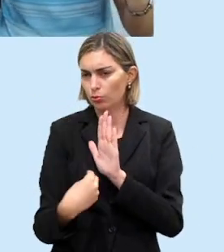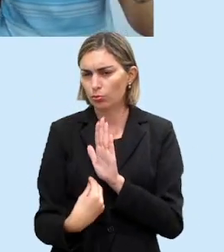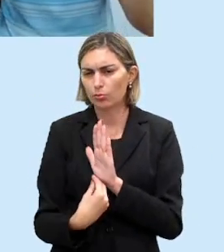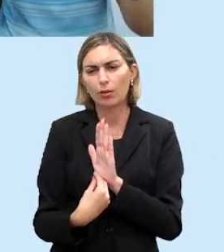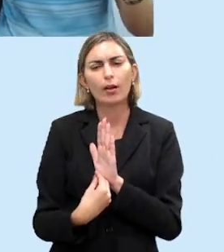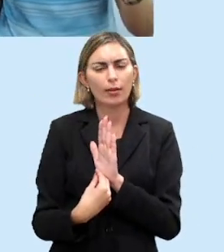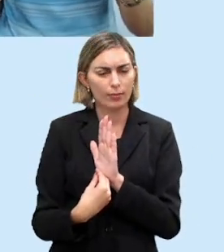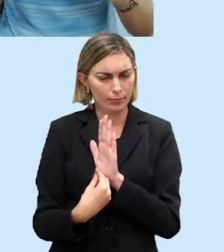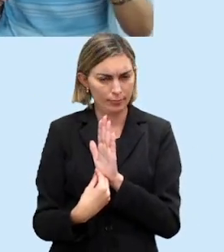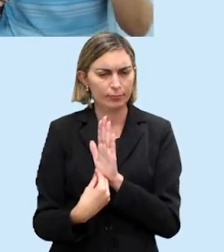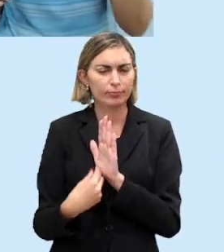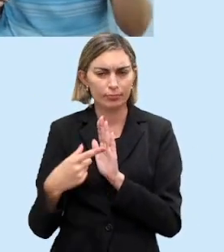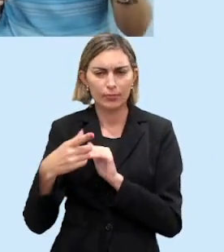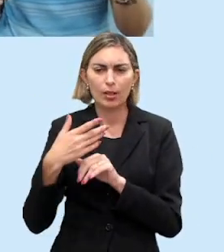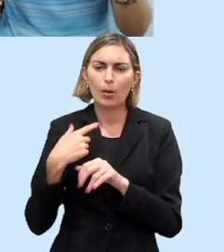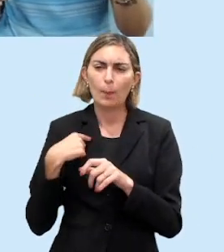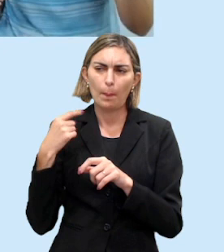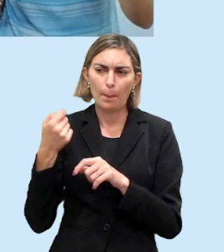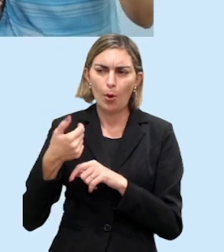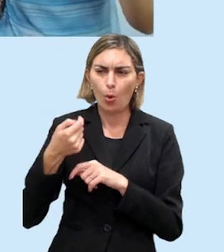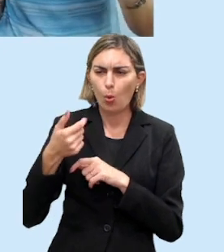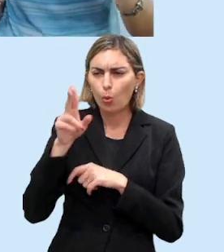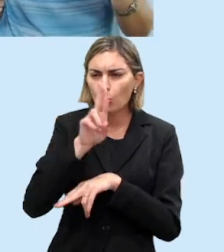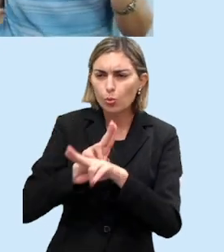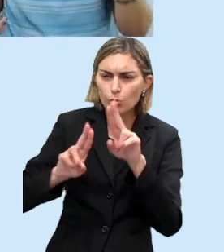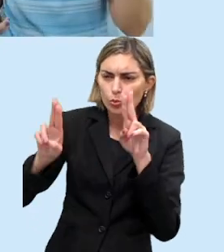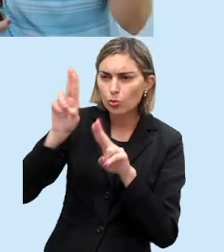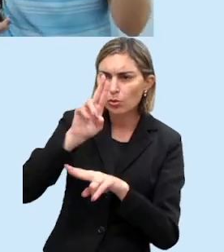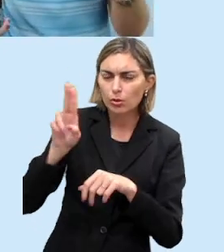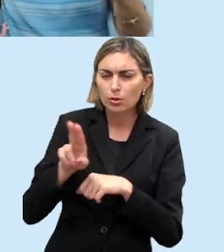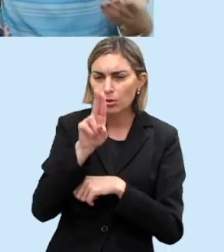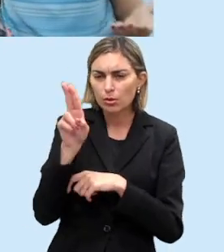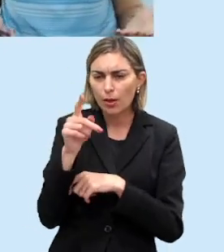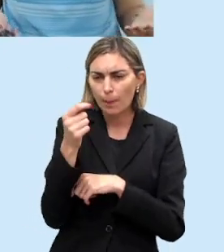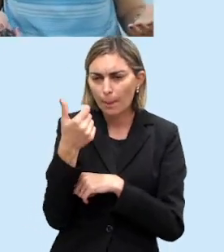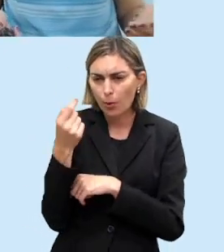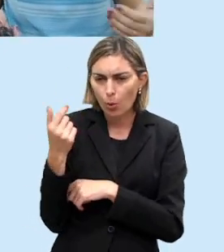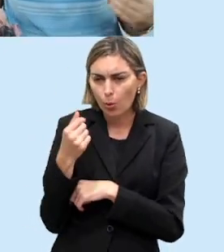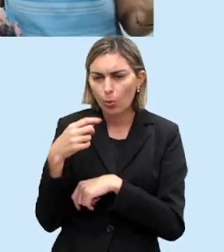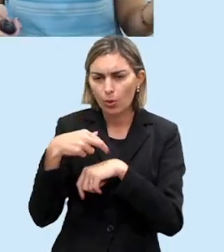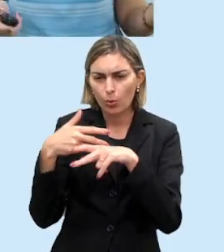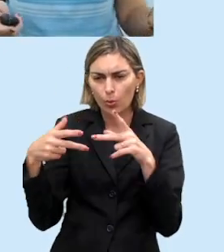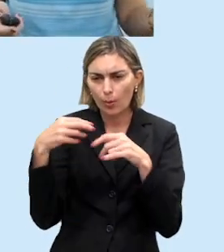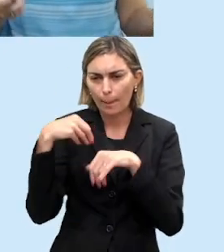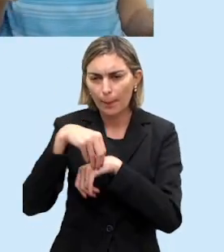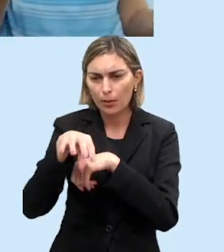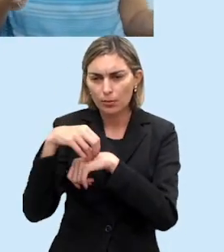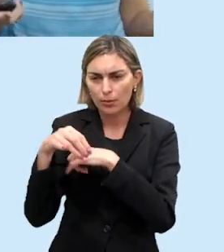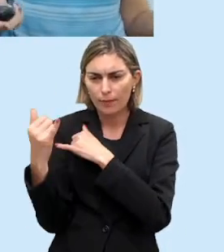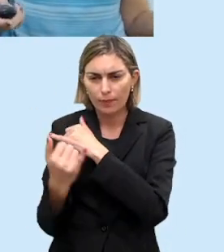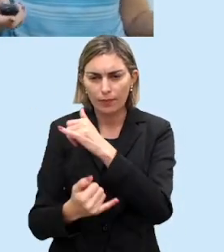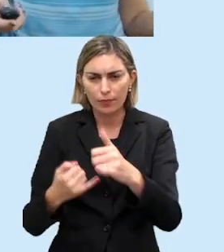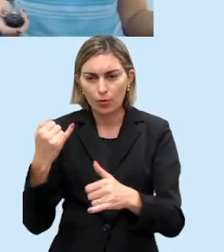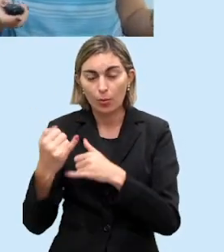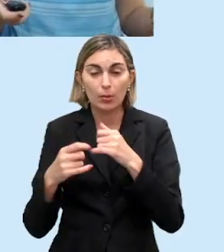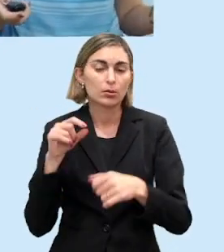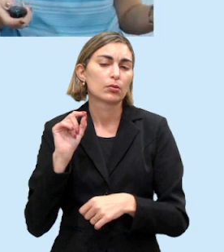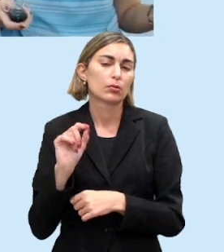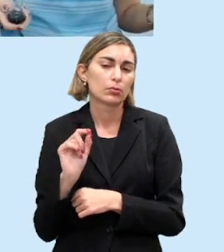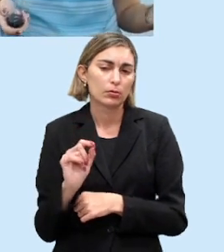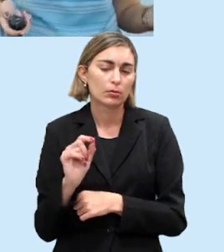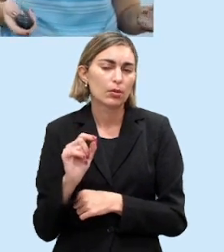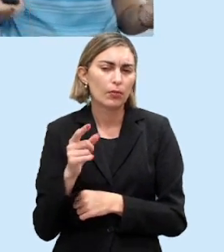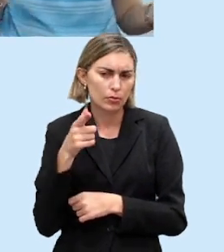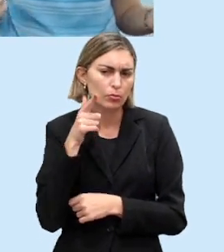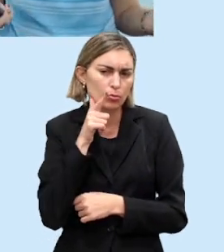minimalista, poucos elementos para passar uma informação. E que informação é essa? Vocês